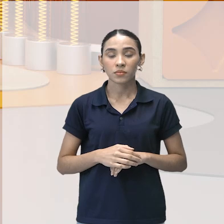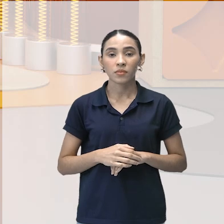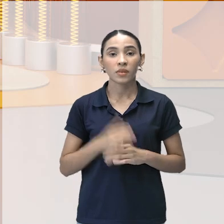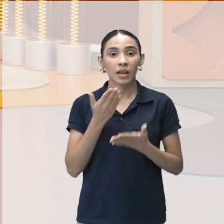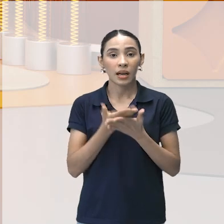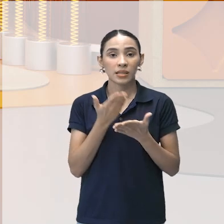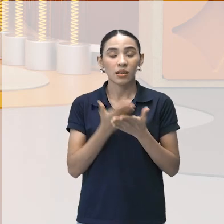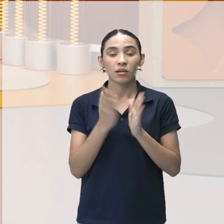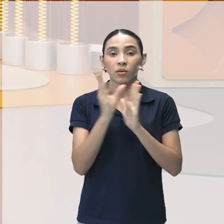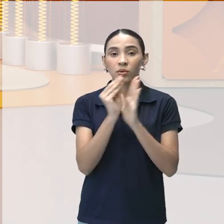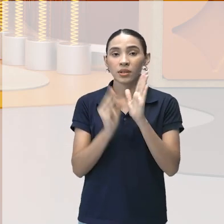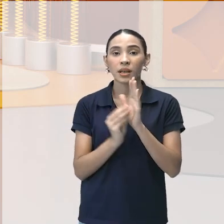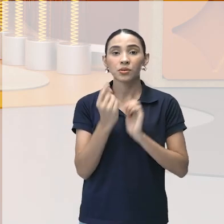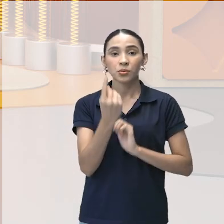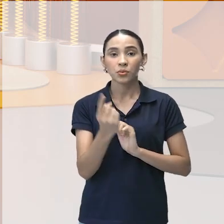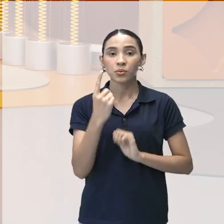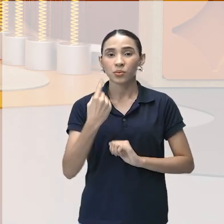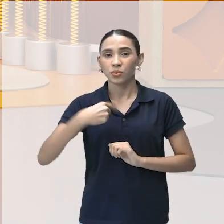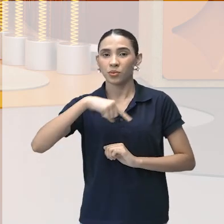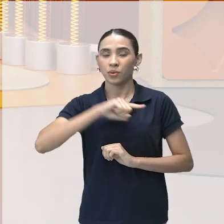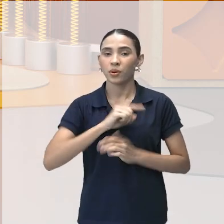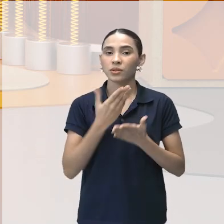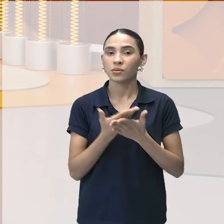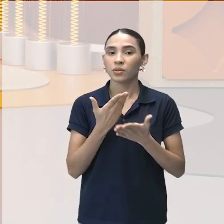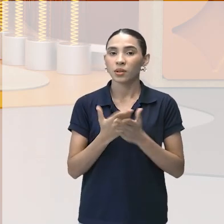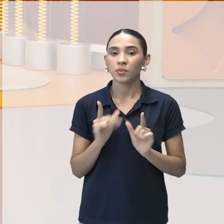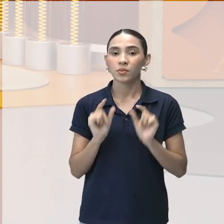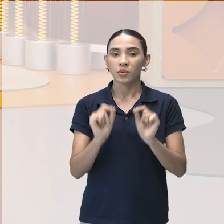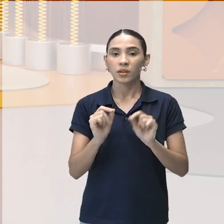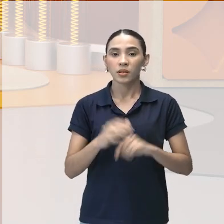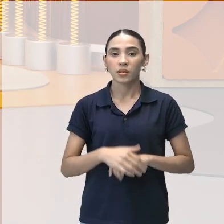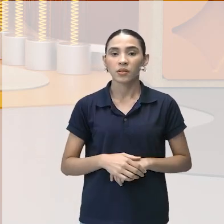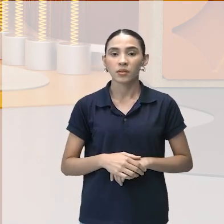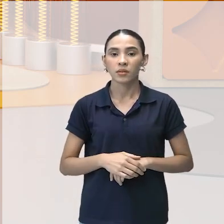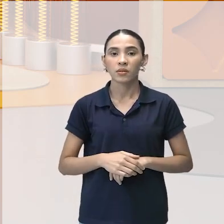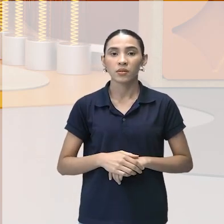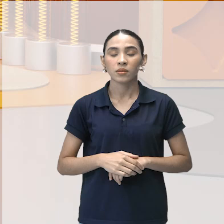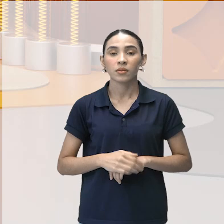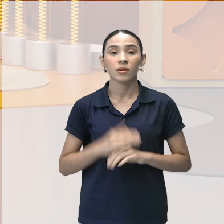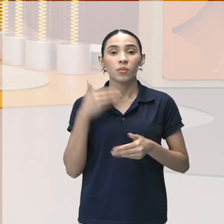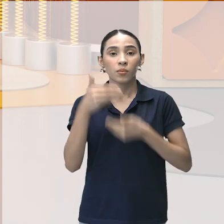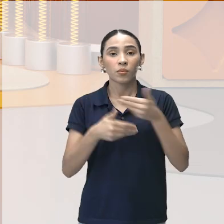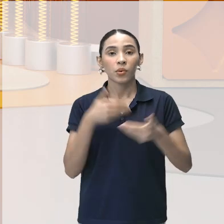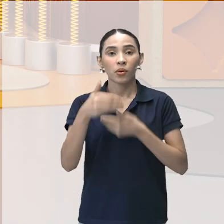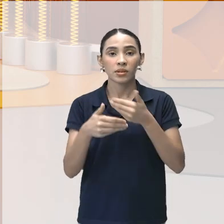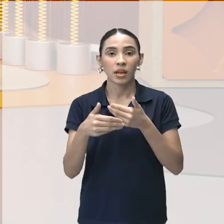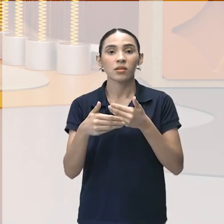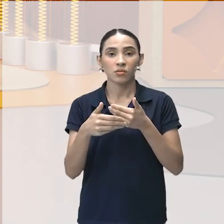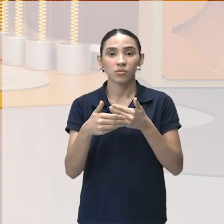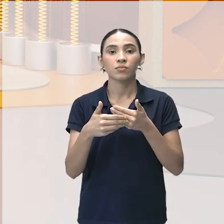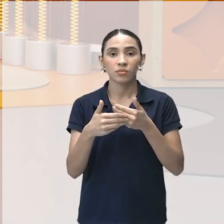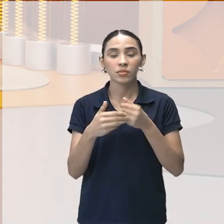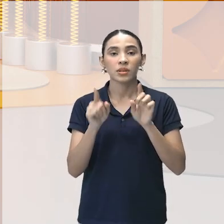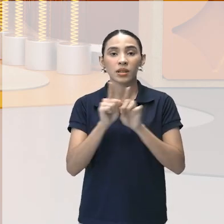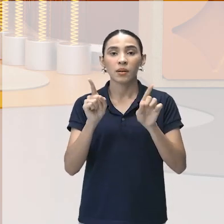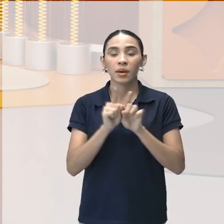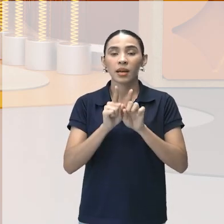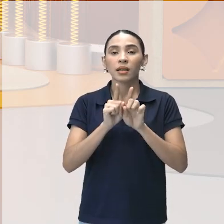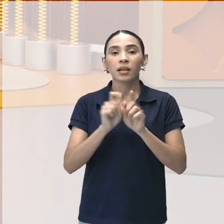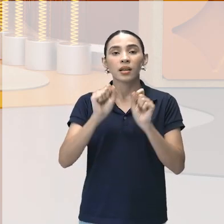as aulas da unidade 1, nós falamos ali sobre o processo de desenvolvimento e